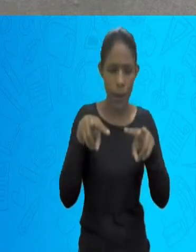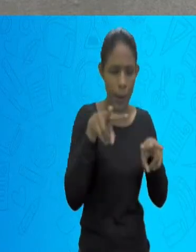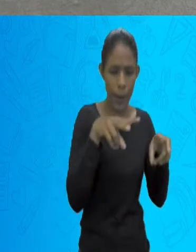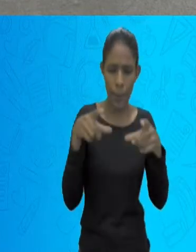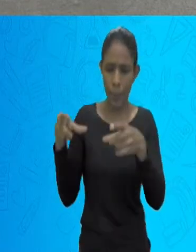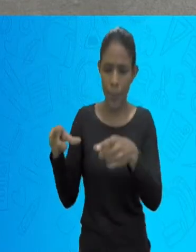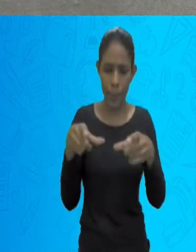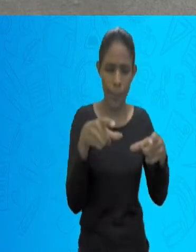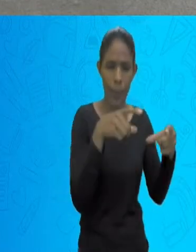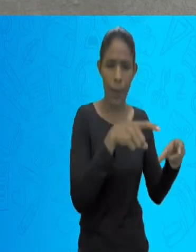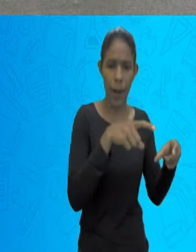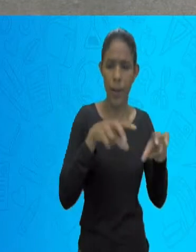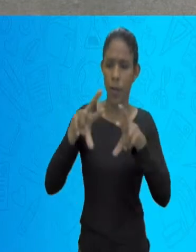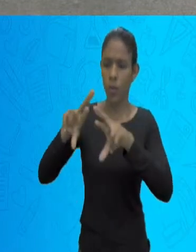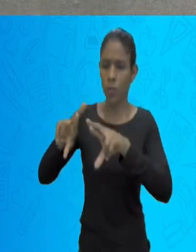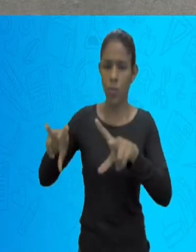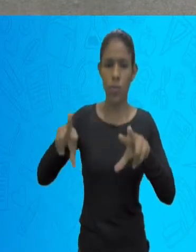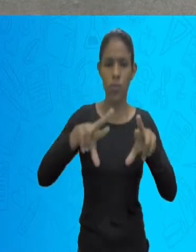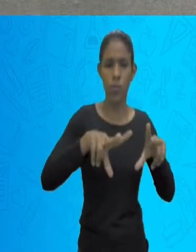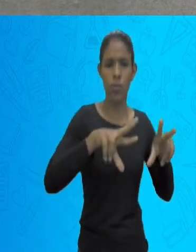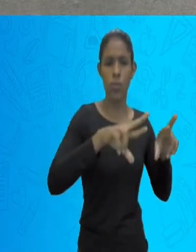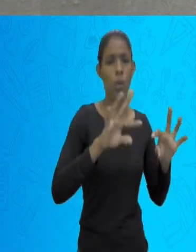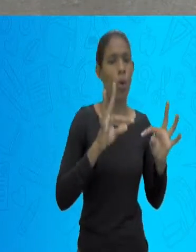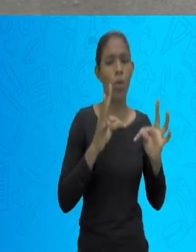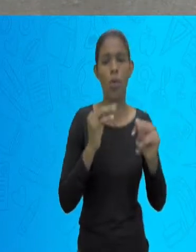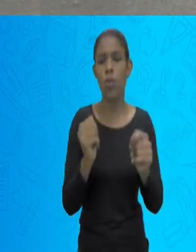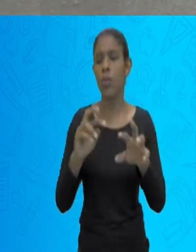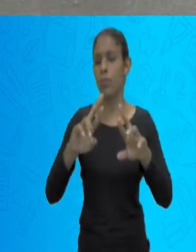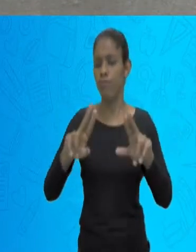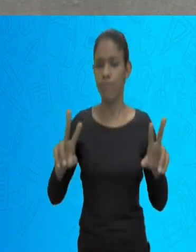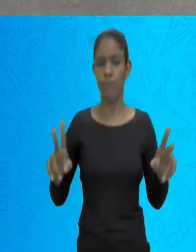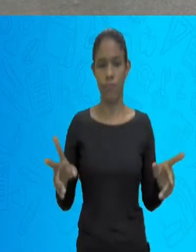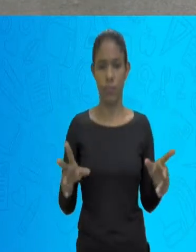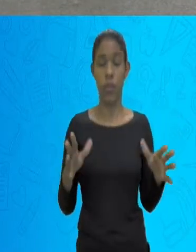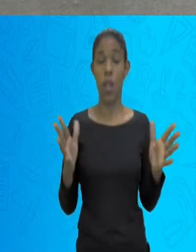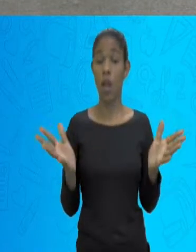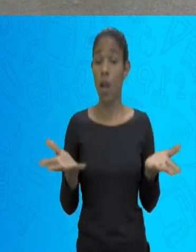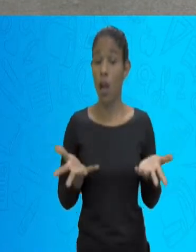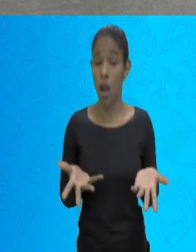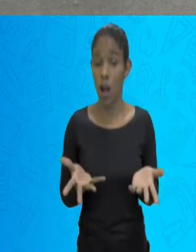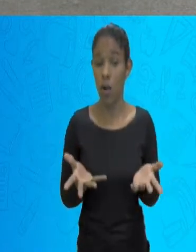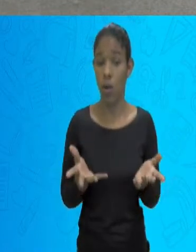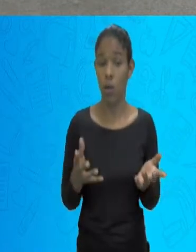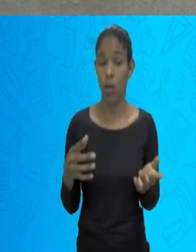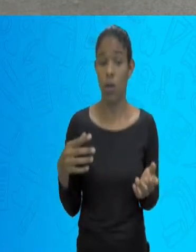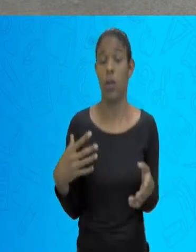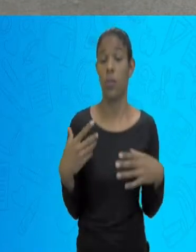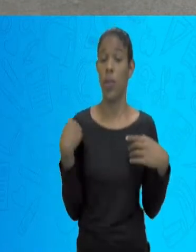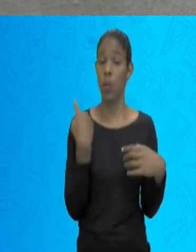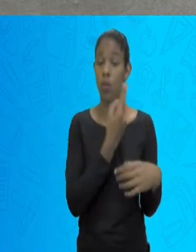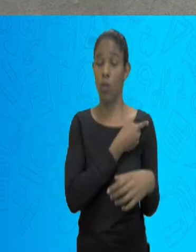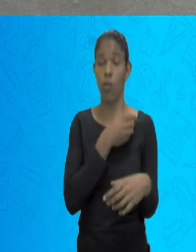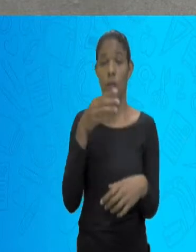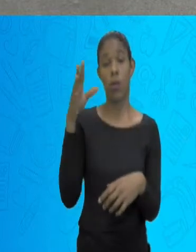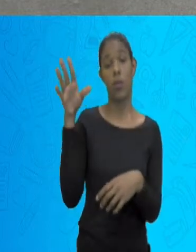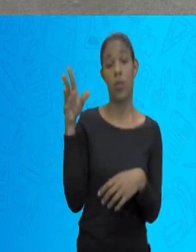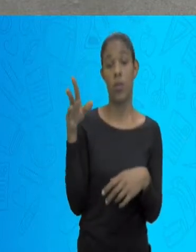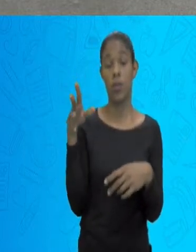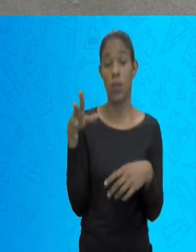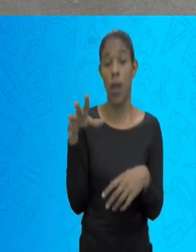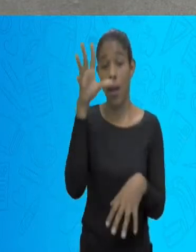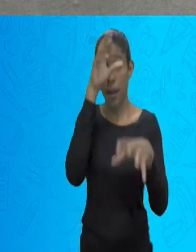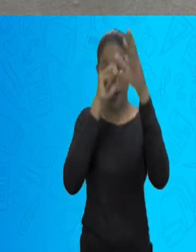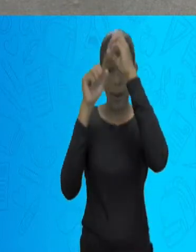então. Agora a gente vai falar um pouquinho de paisagens de cidades. A gente tem diferença sobre